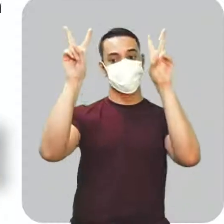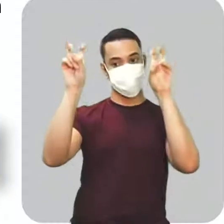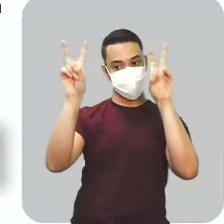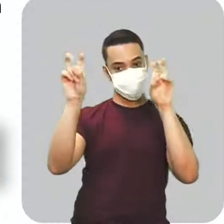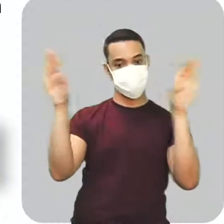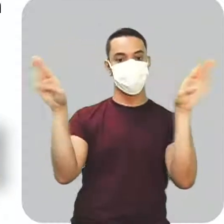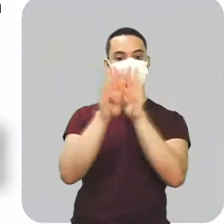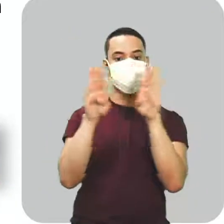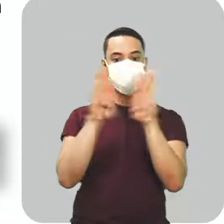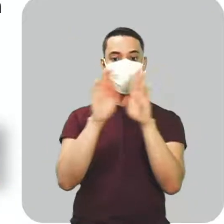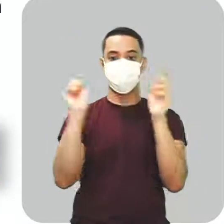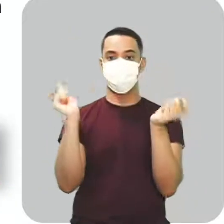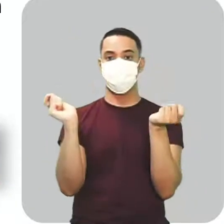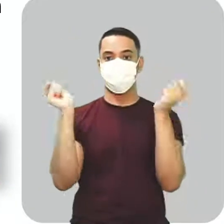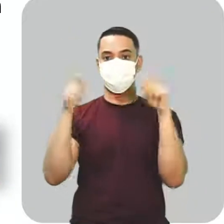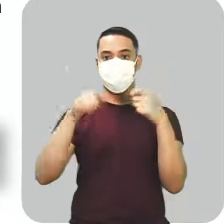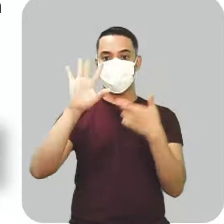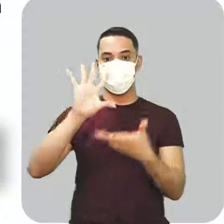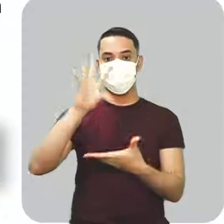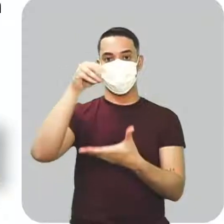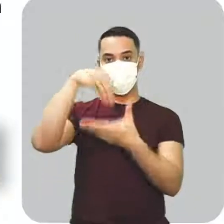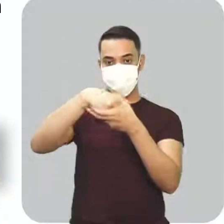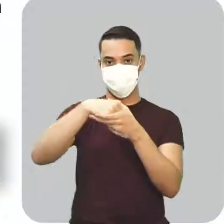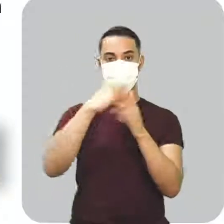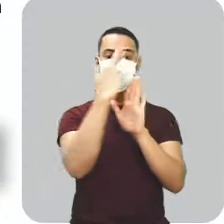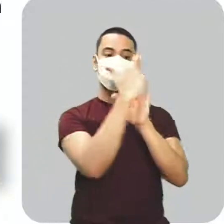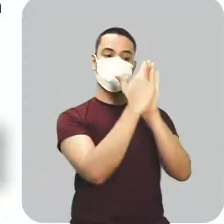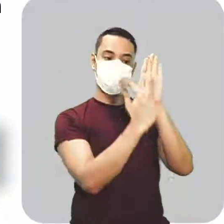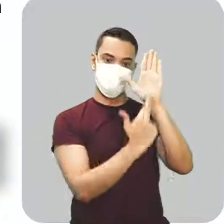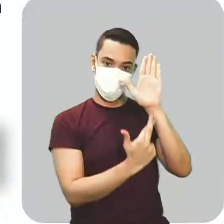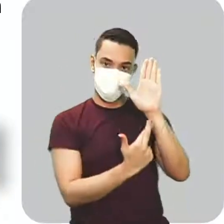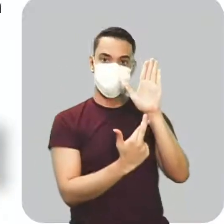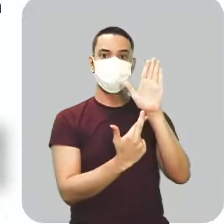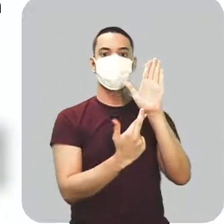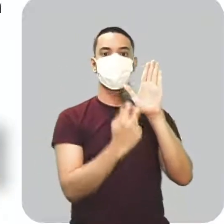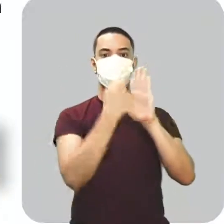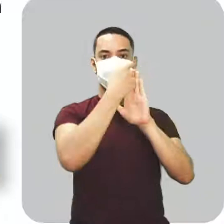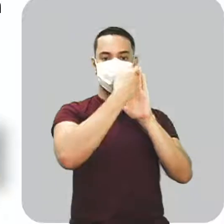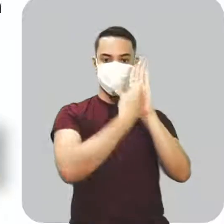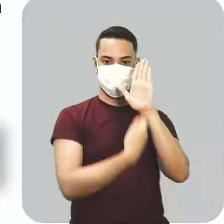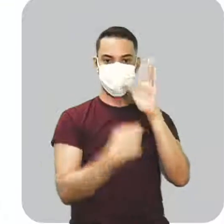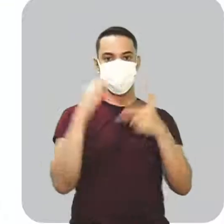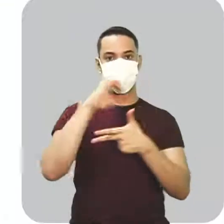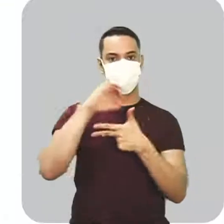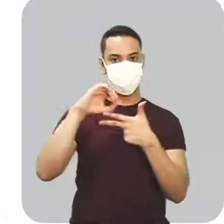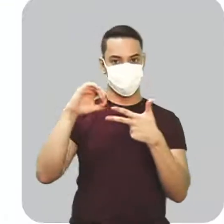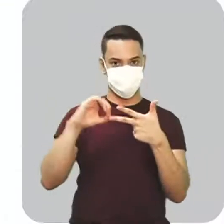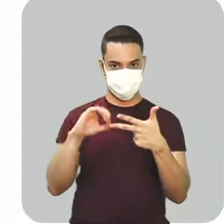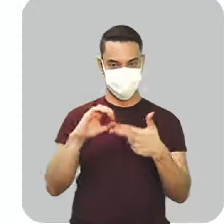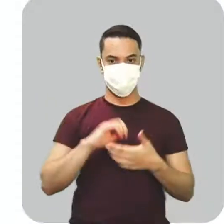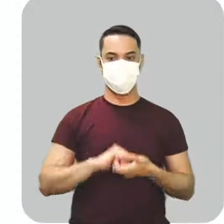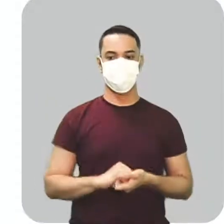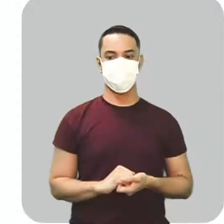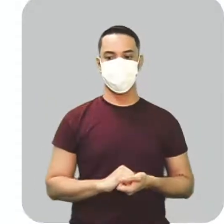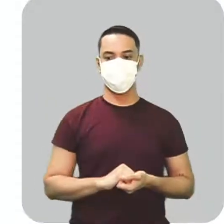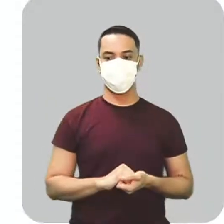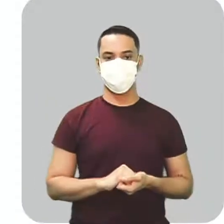também que pode constar na nossa redação Enem.